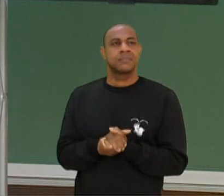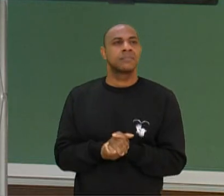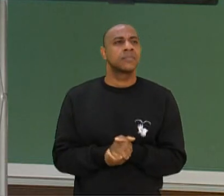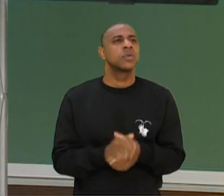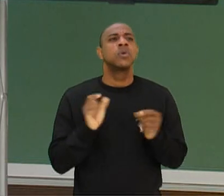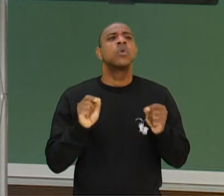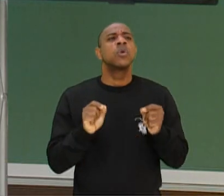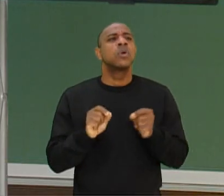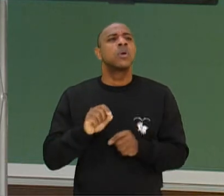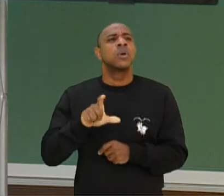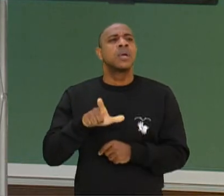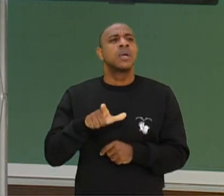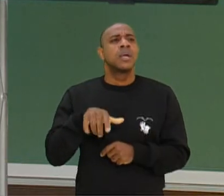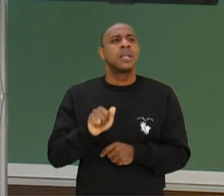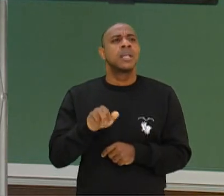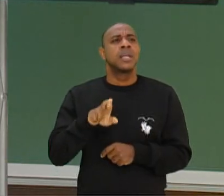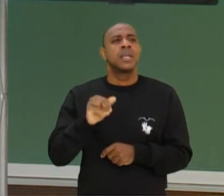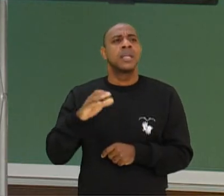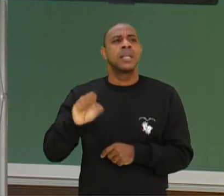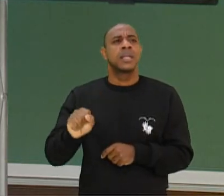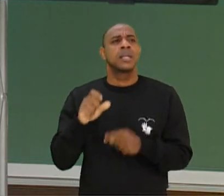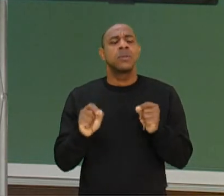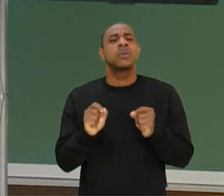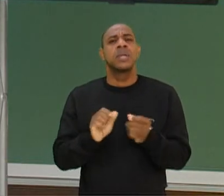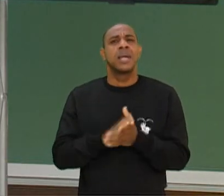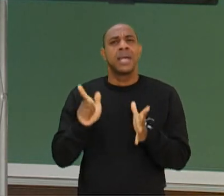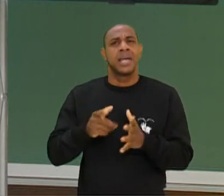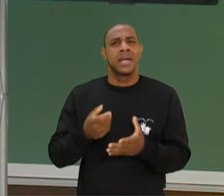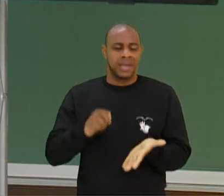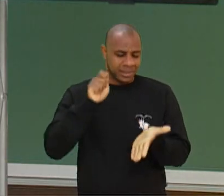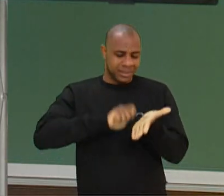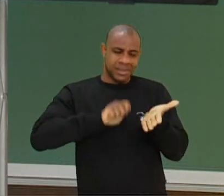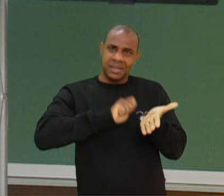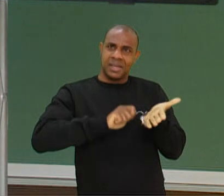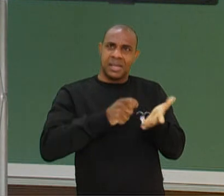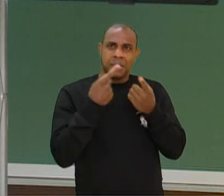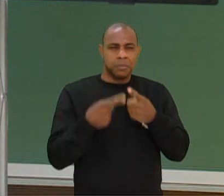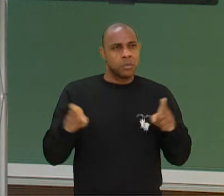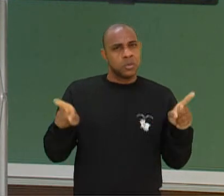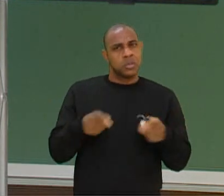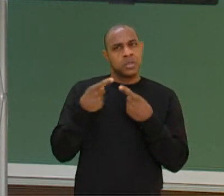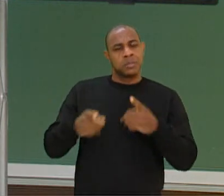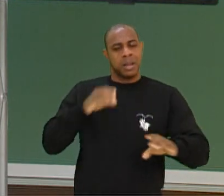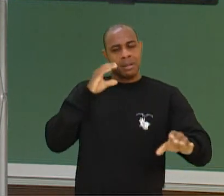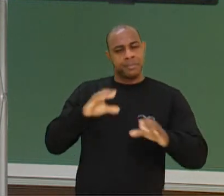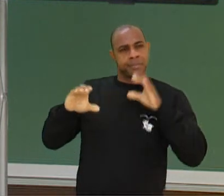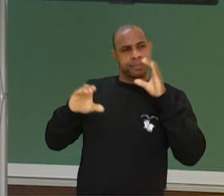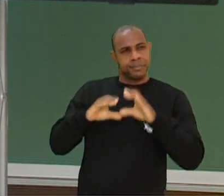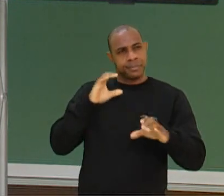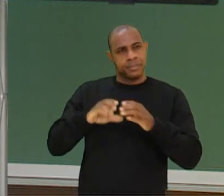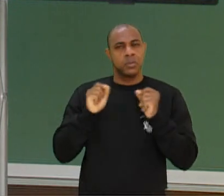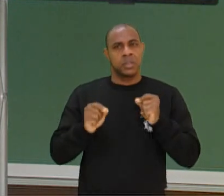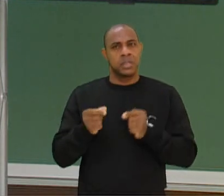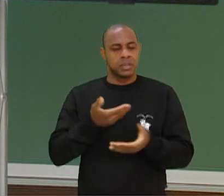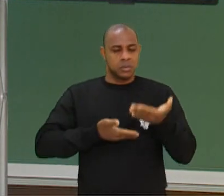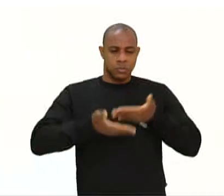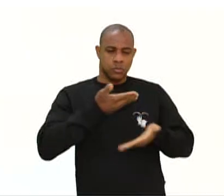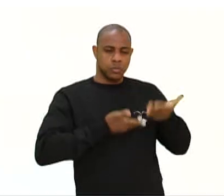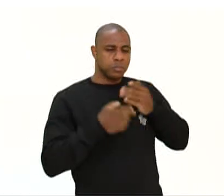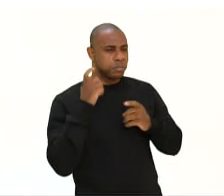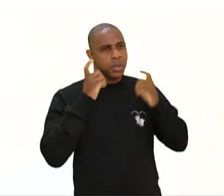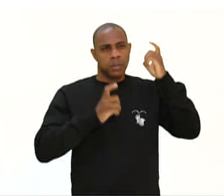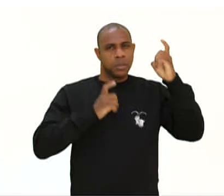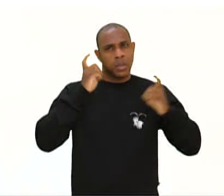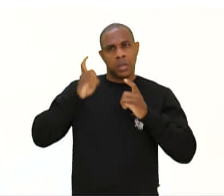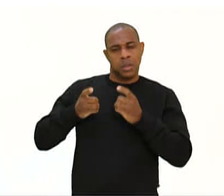são as lyrics, então? Trata-se de uma composição musical para ser cantada, o que envolve uma preocupação